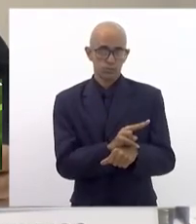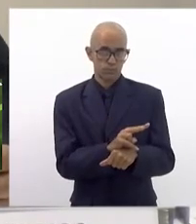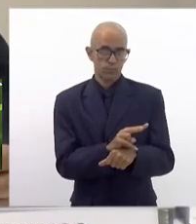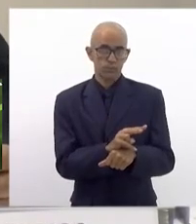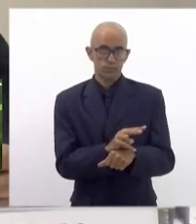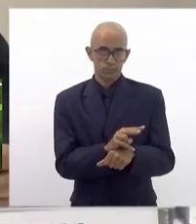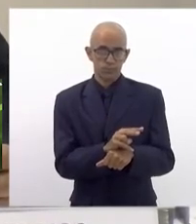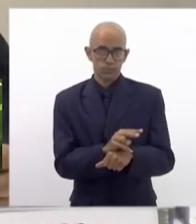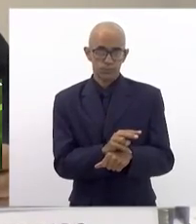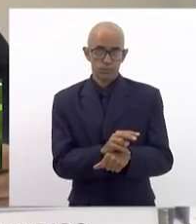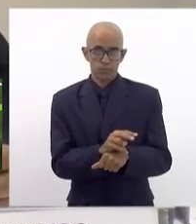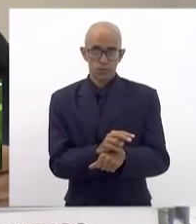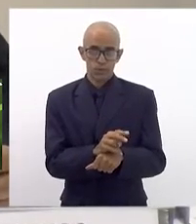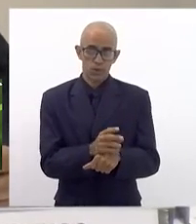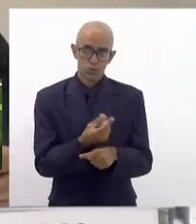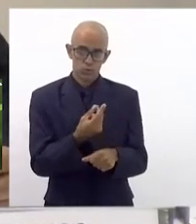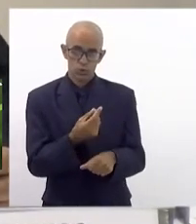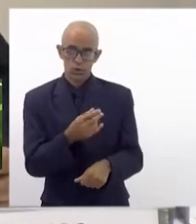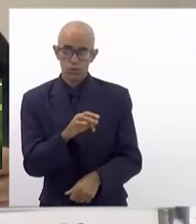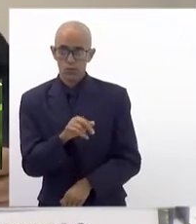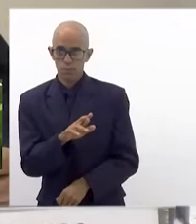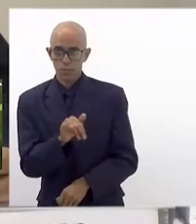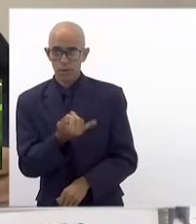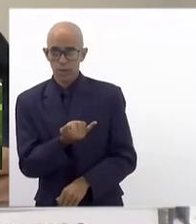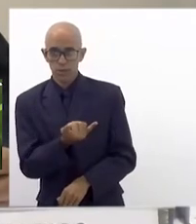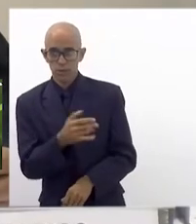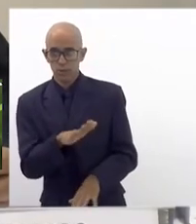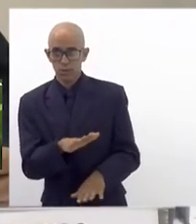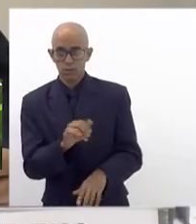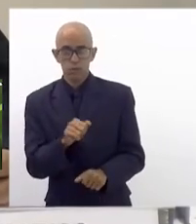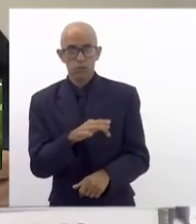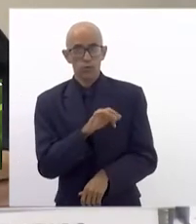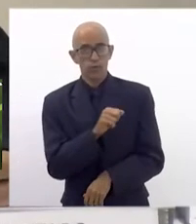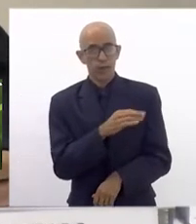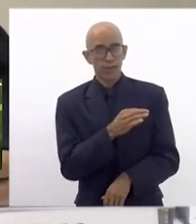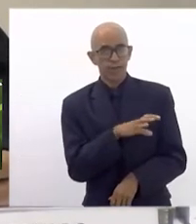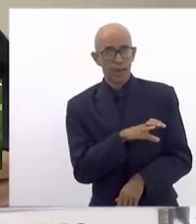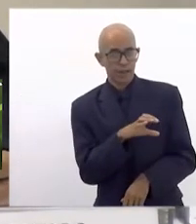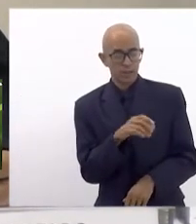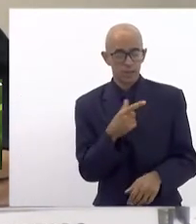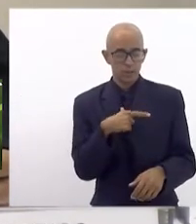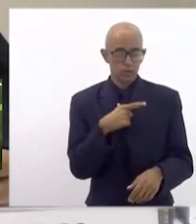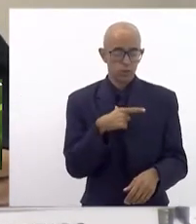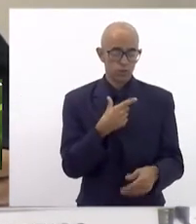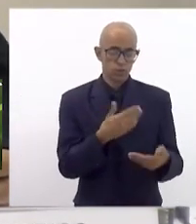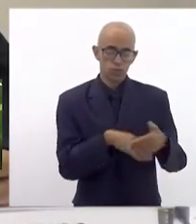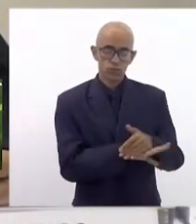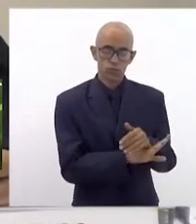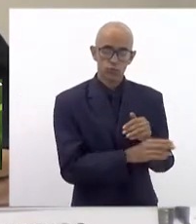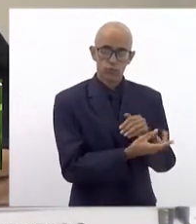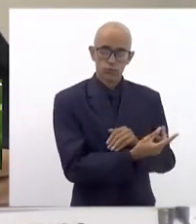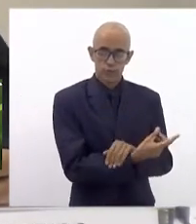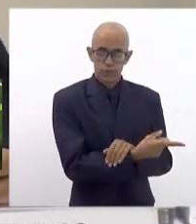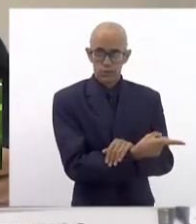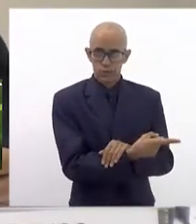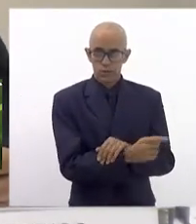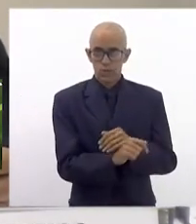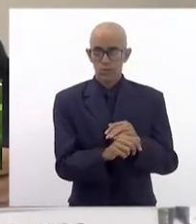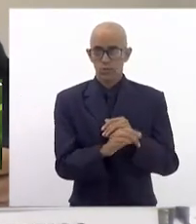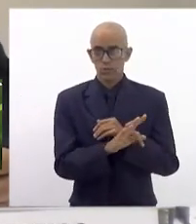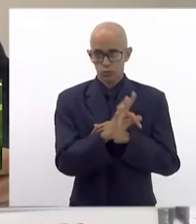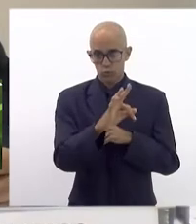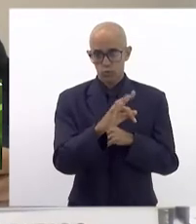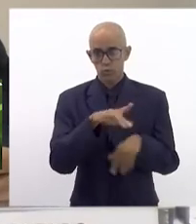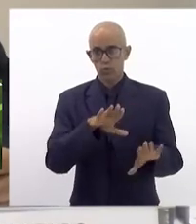outro, não é? Mas garantir que o FATEC seja um fundo financeiro para outras fontes alimentadoras que ele tem ou venha a ter,